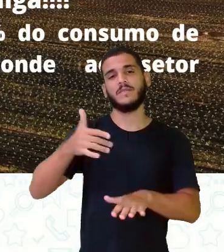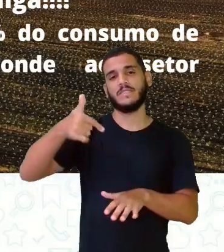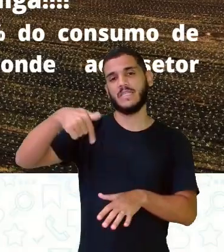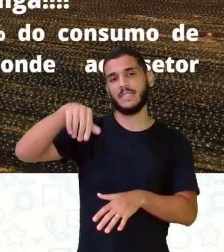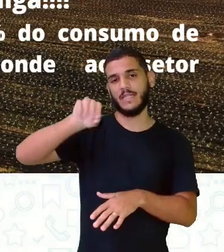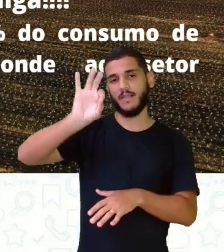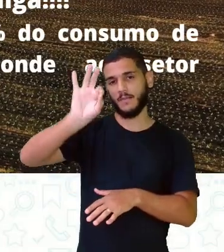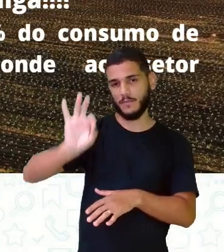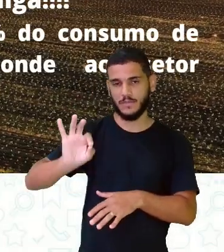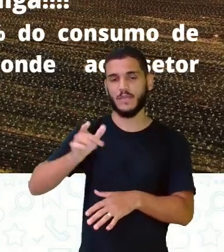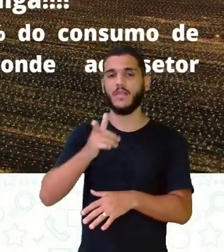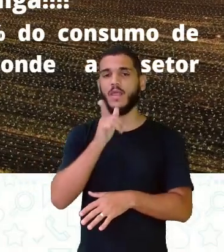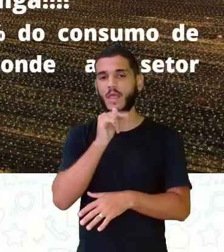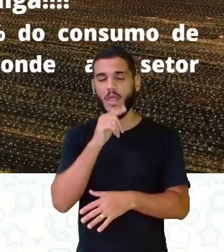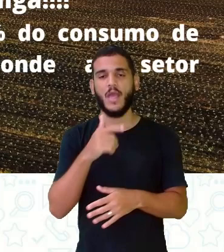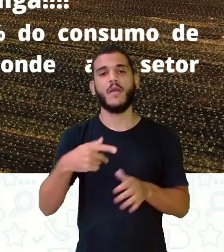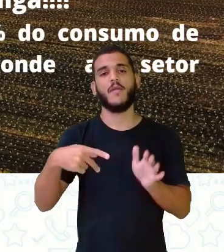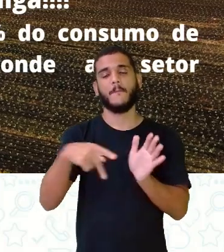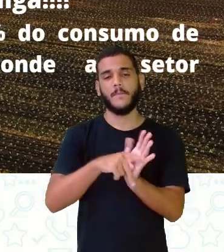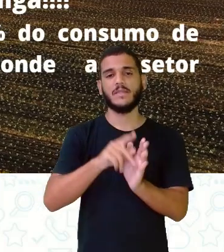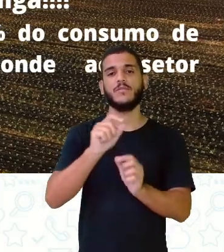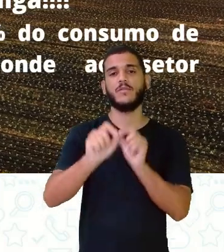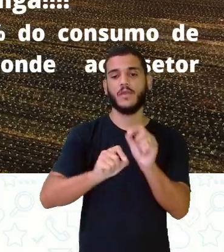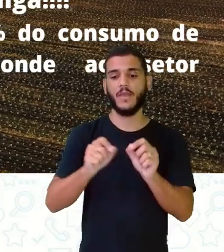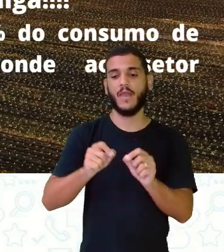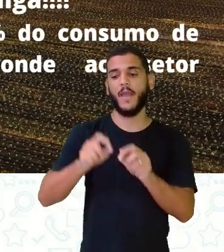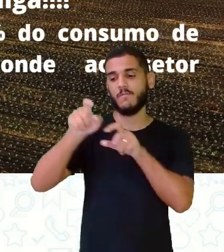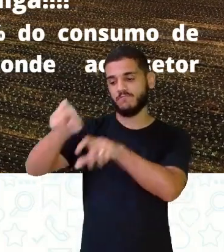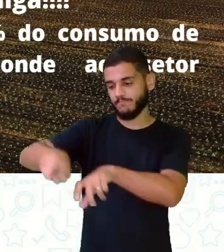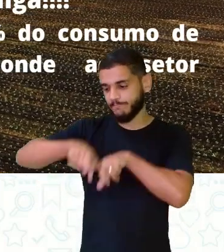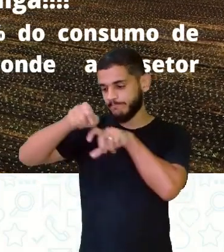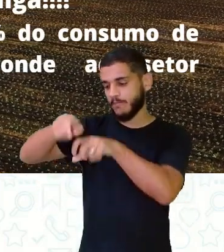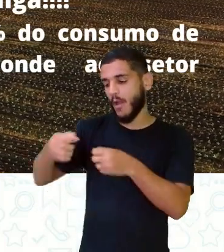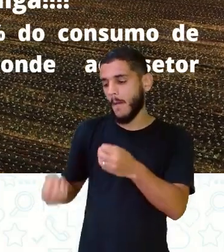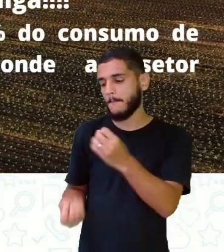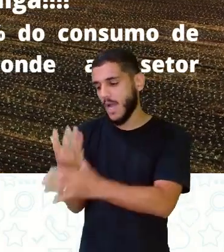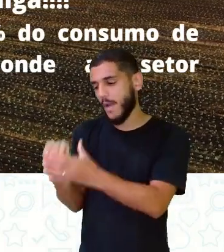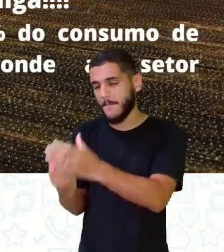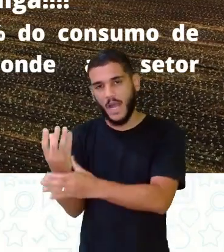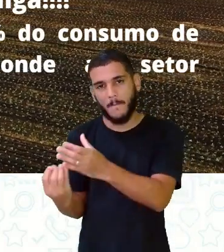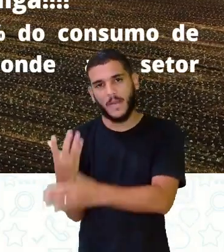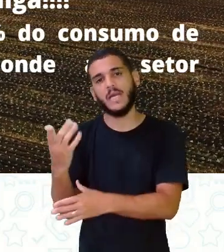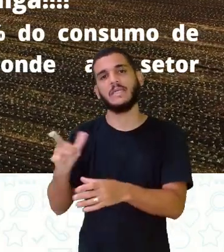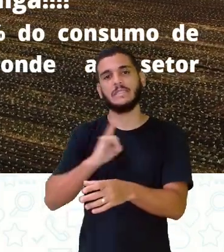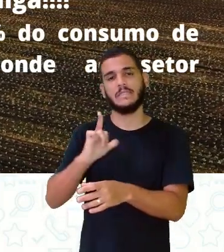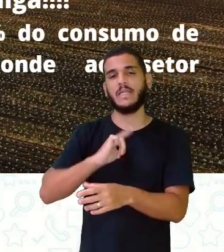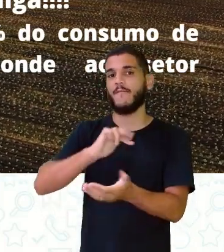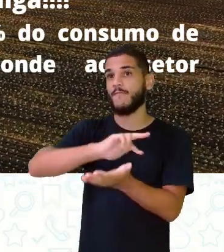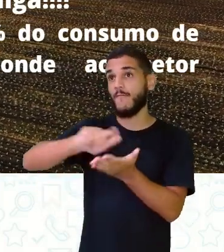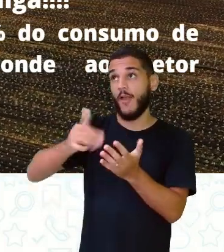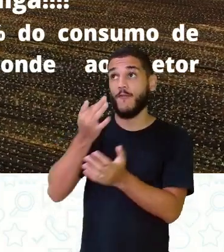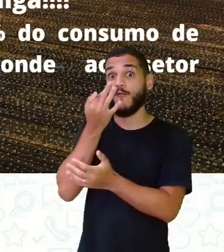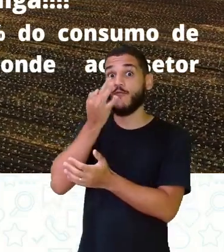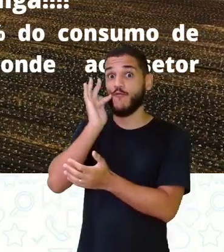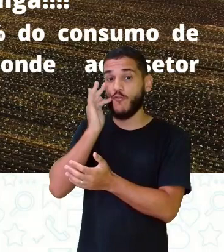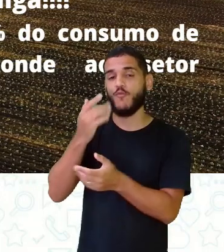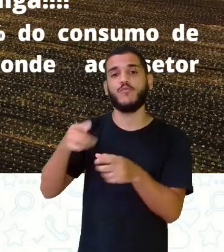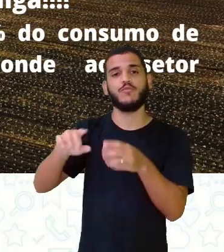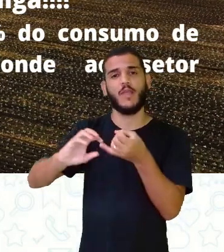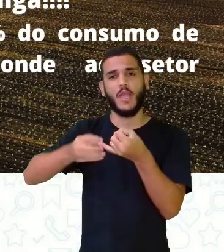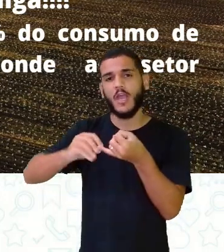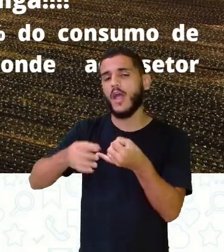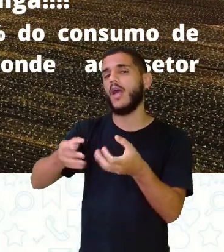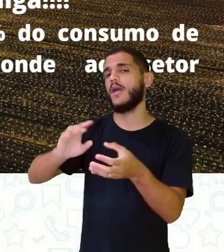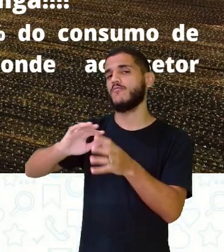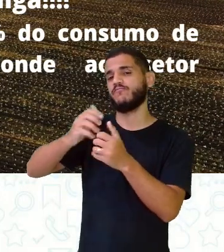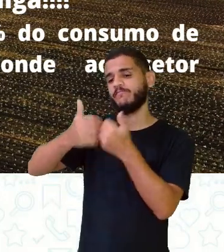água corresponde ao setor agrícola, produção, né, dos grãos, das frutas, dos